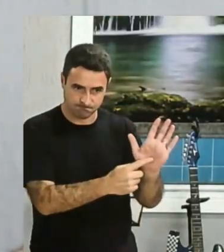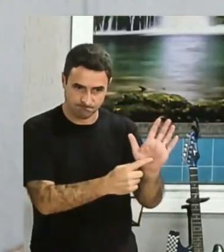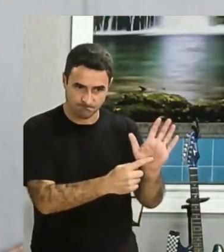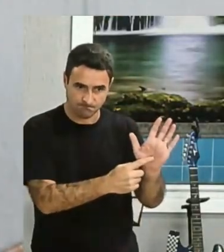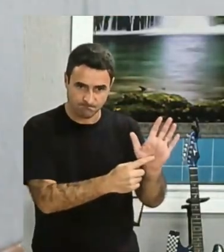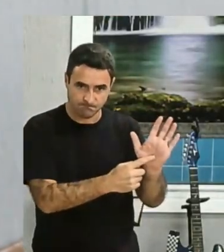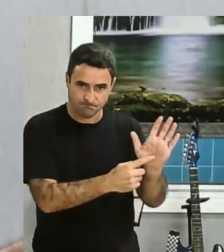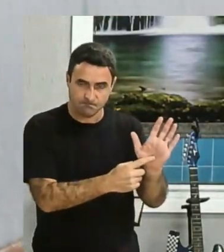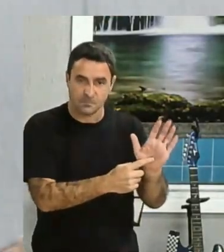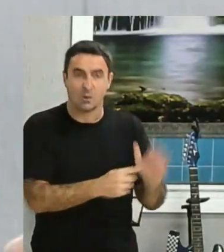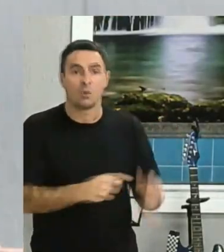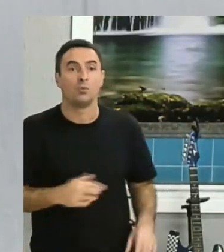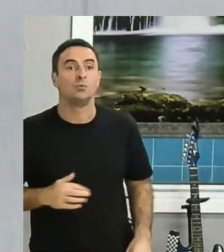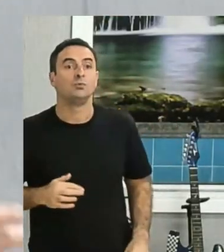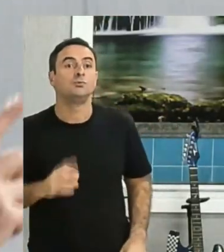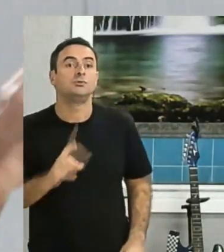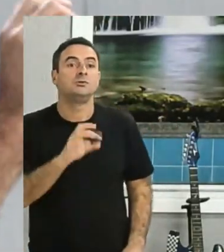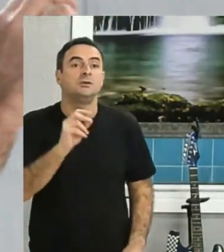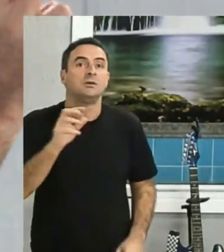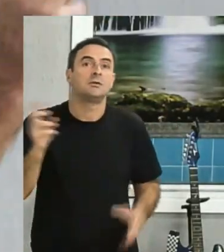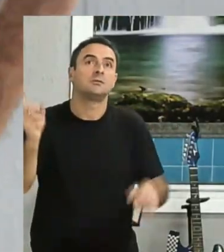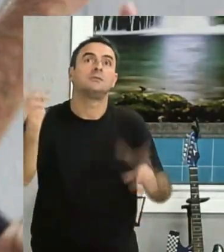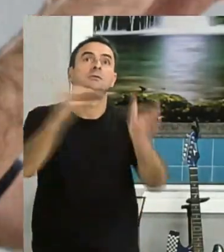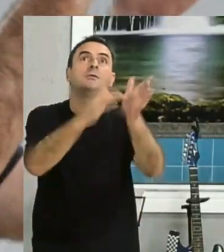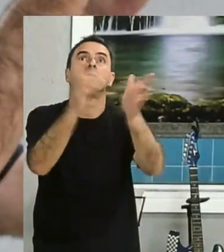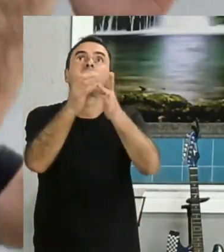do Senhor, da volta do Senhor.